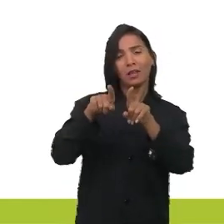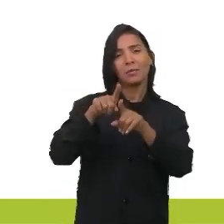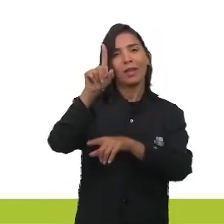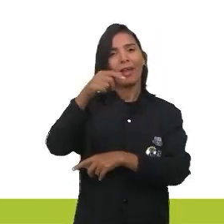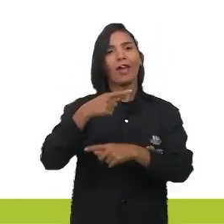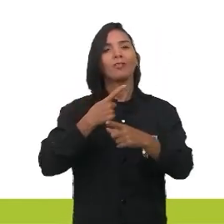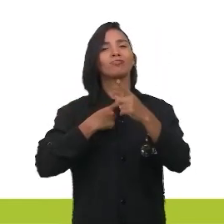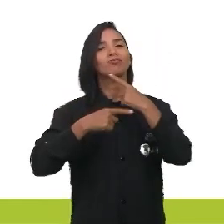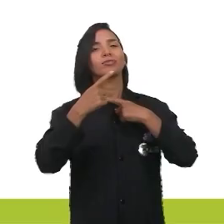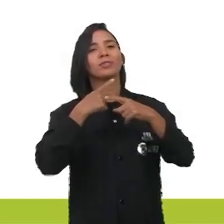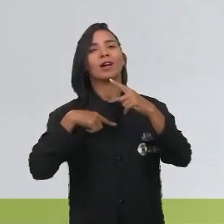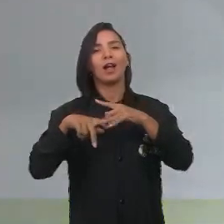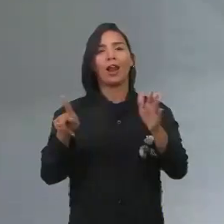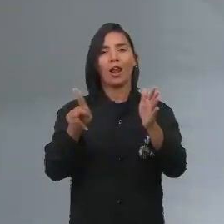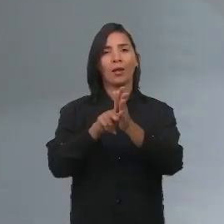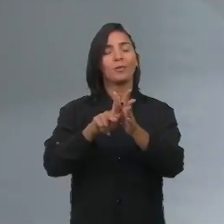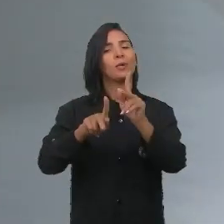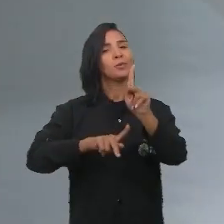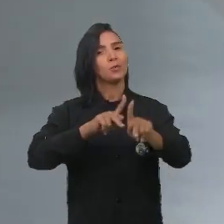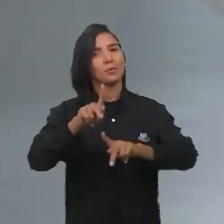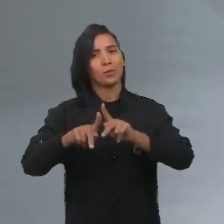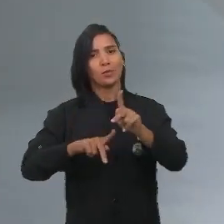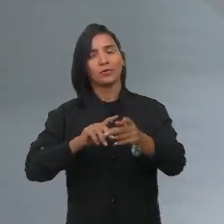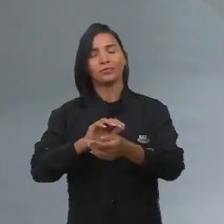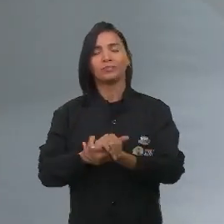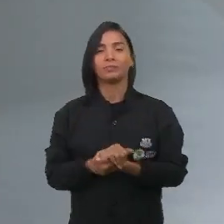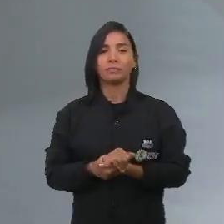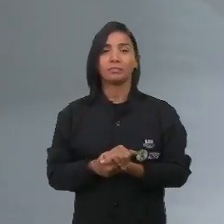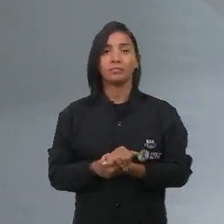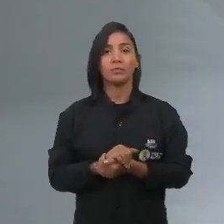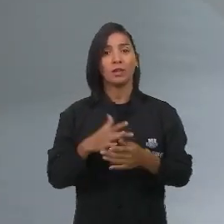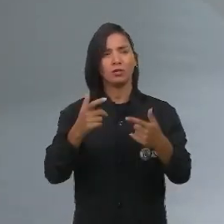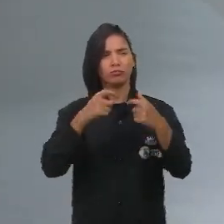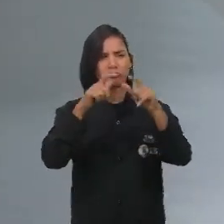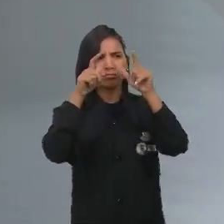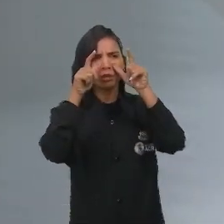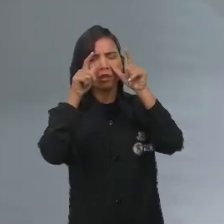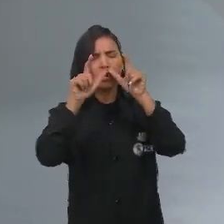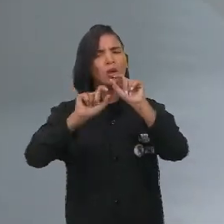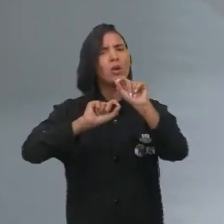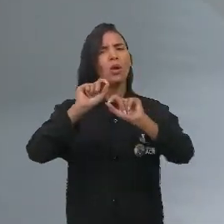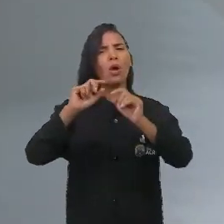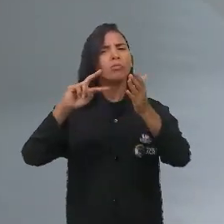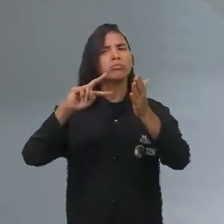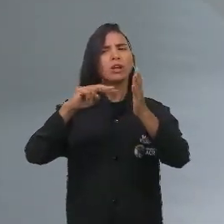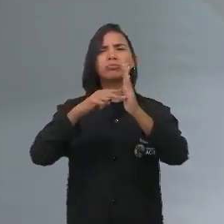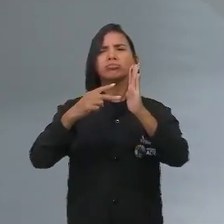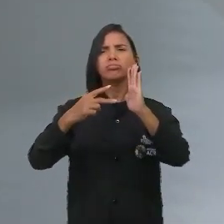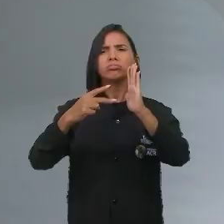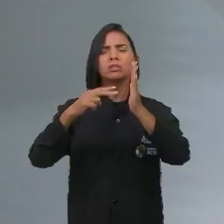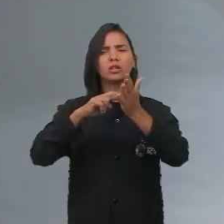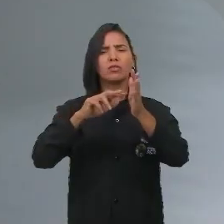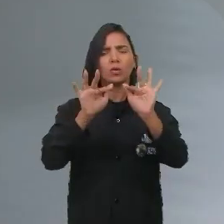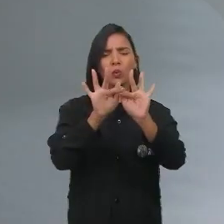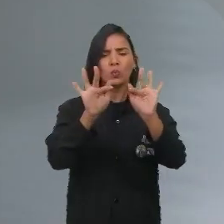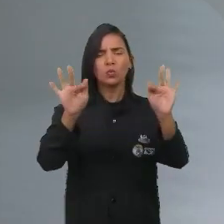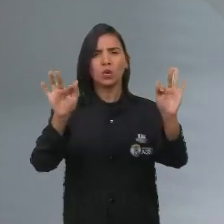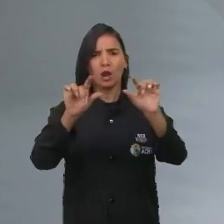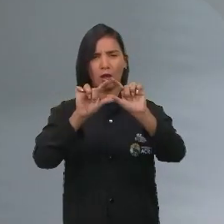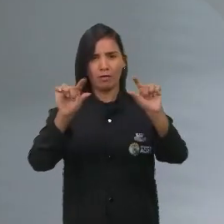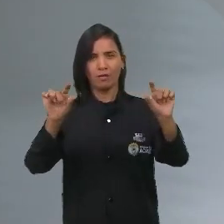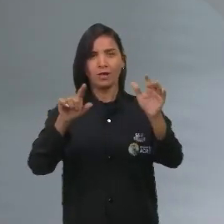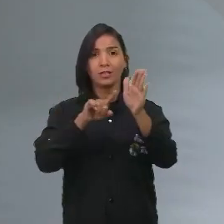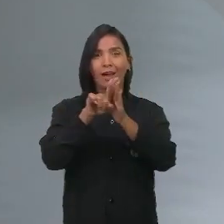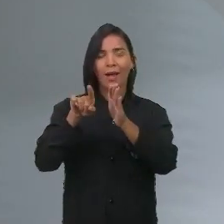desejo e de espelhamento. Então vamos atentar do que é que trata esse enunciado. Logo